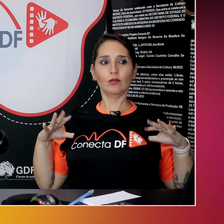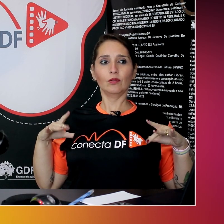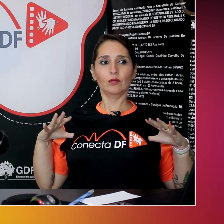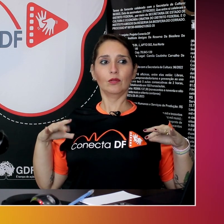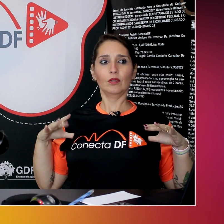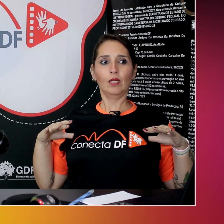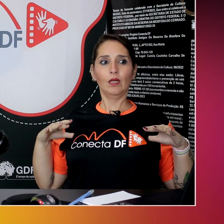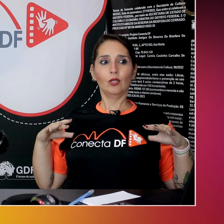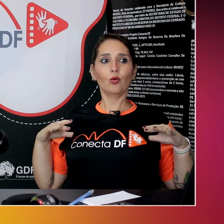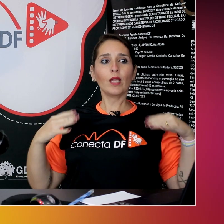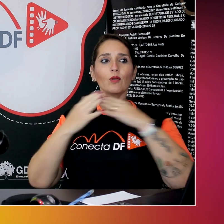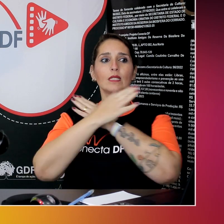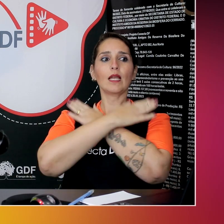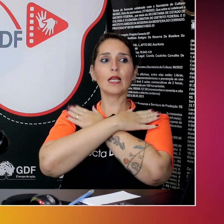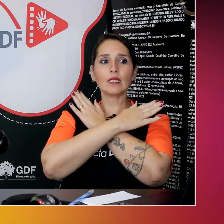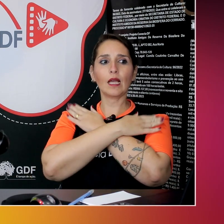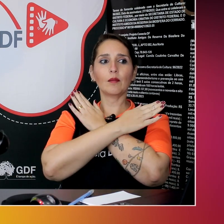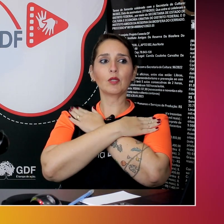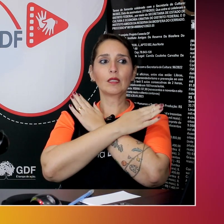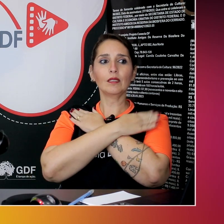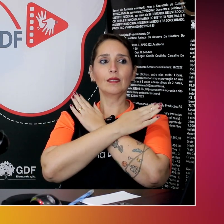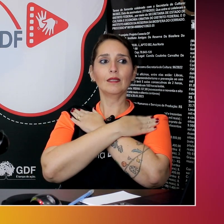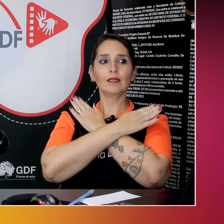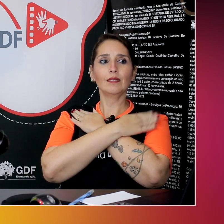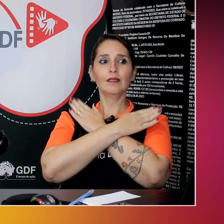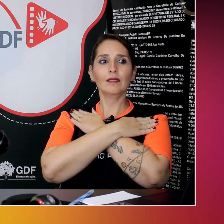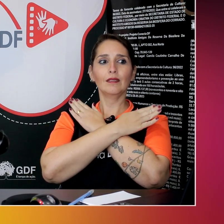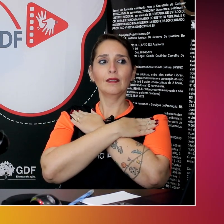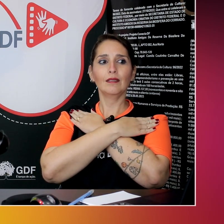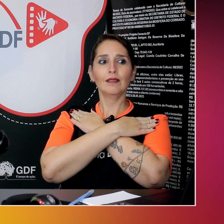feriado. No Rio usa esse, Débora?